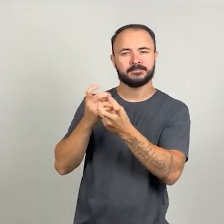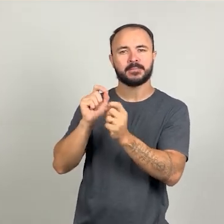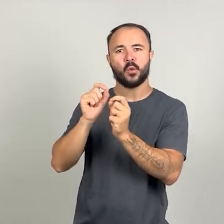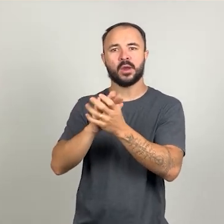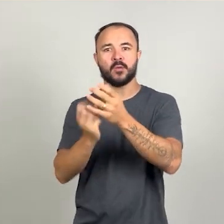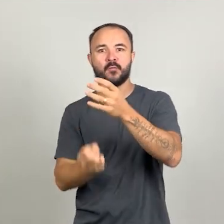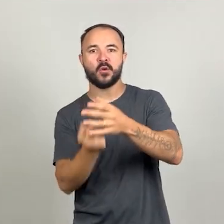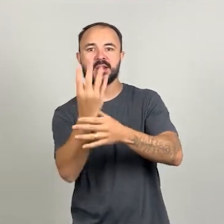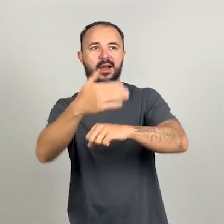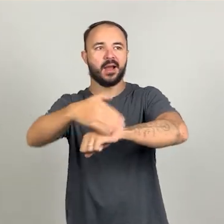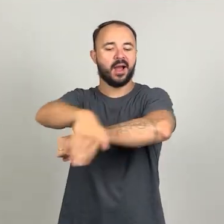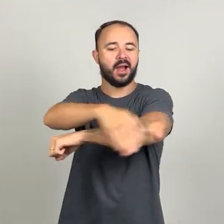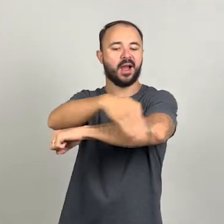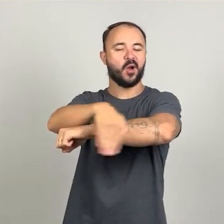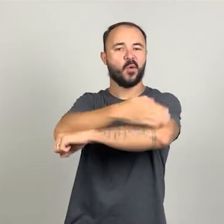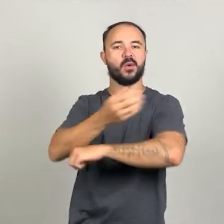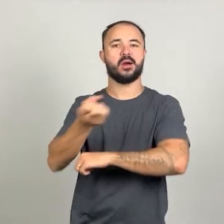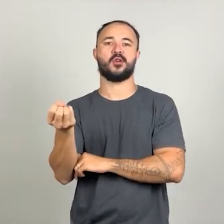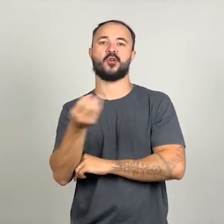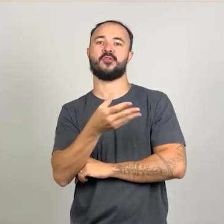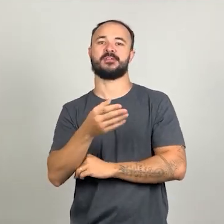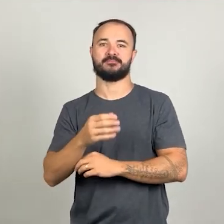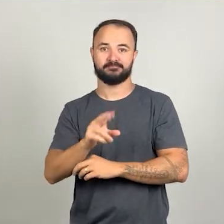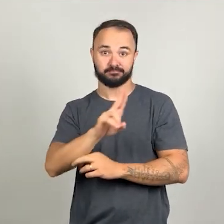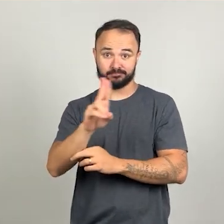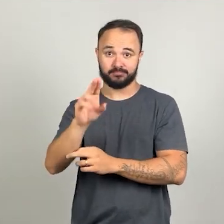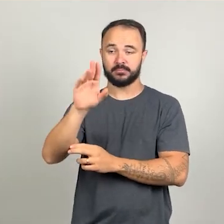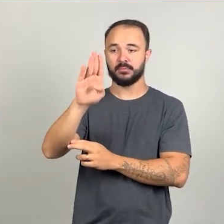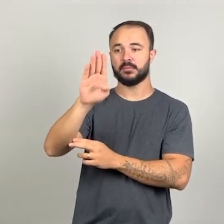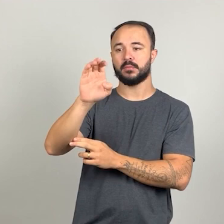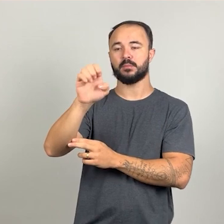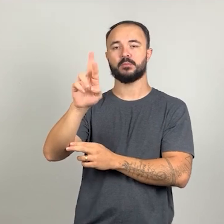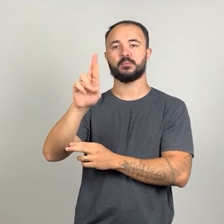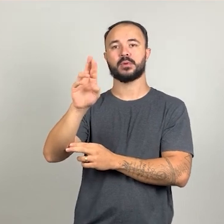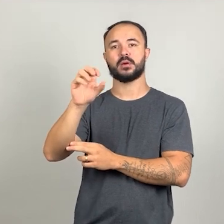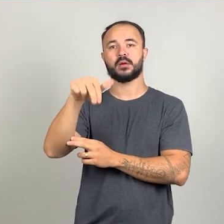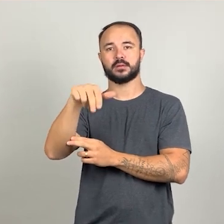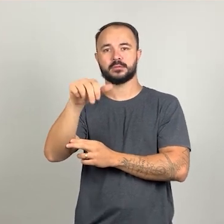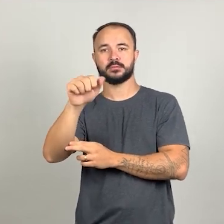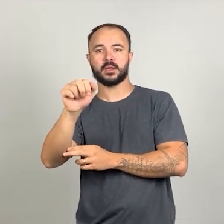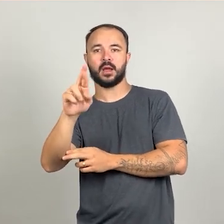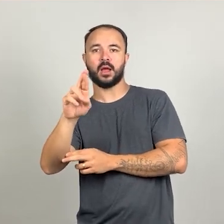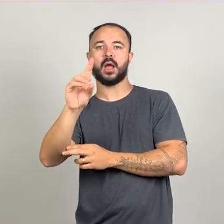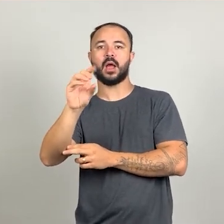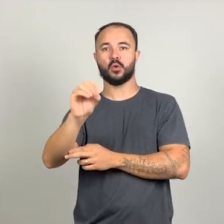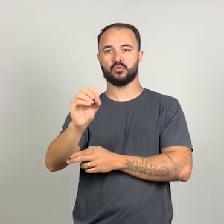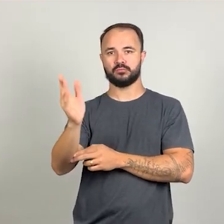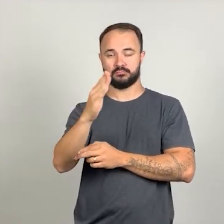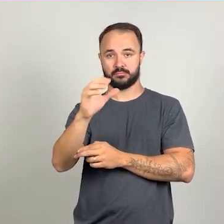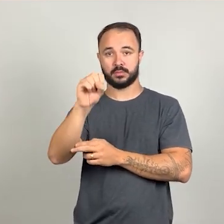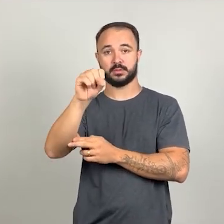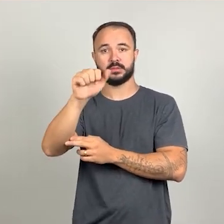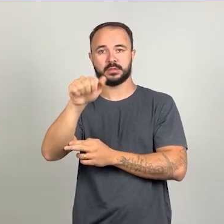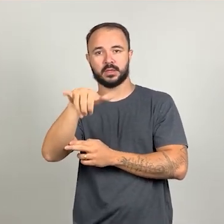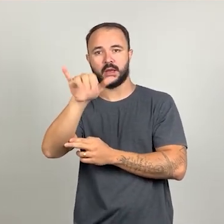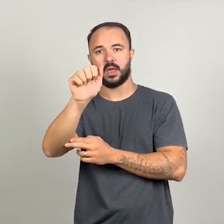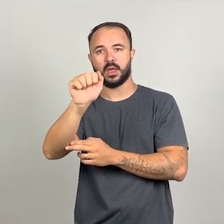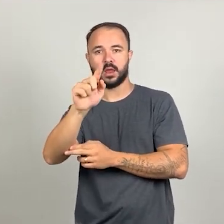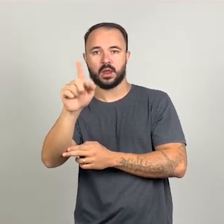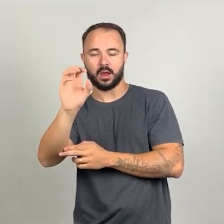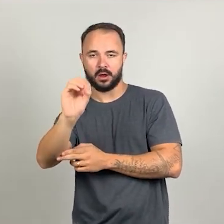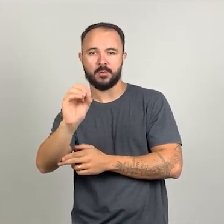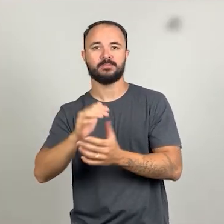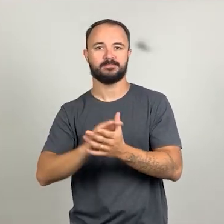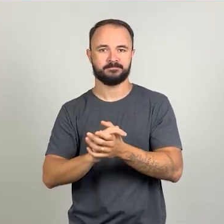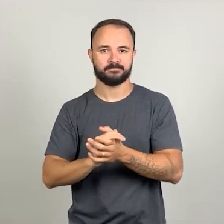Avenida Bernardo Saião, tá? E olha só, o primeiro asfalto de qualidade em Imperatriz, ele